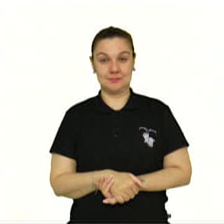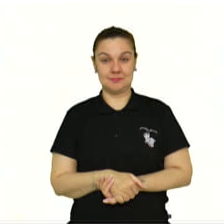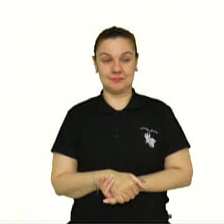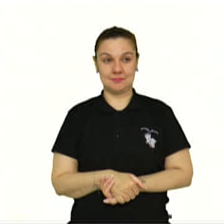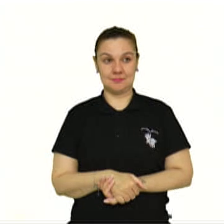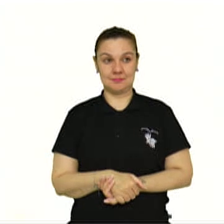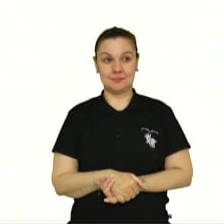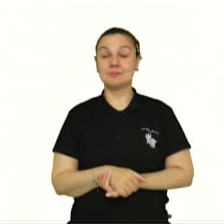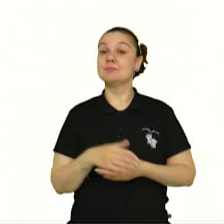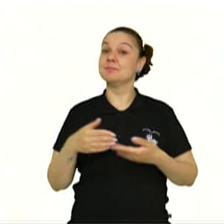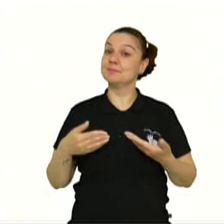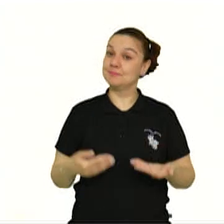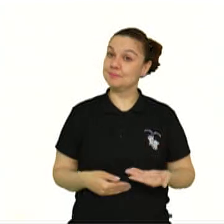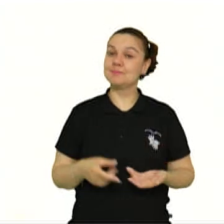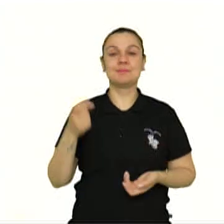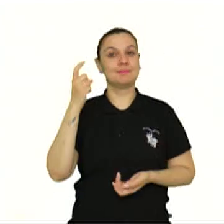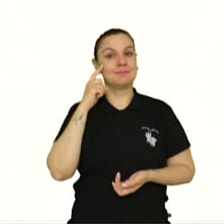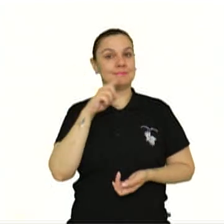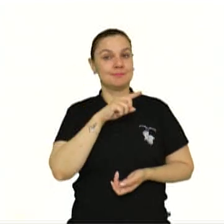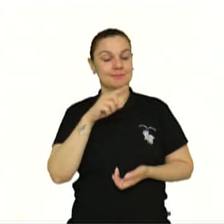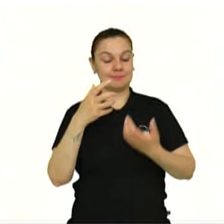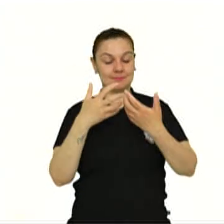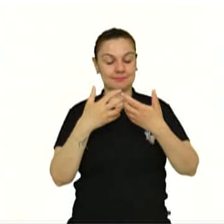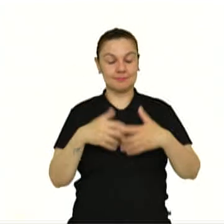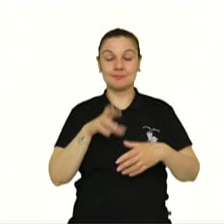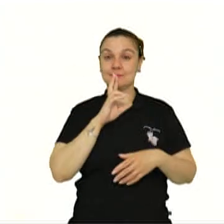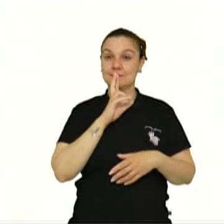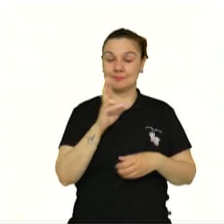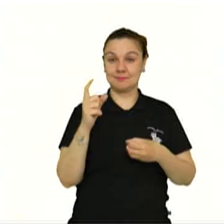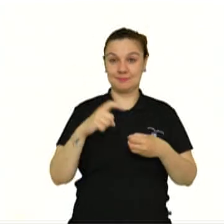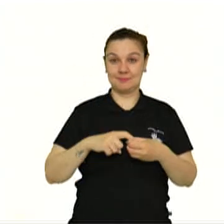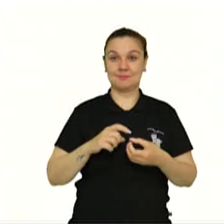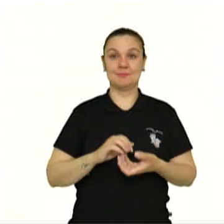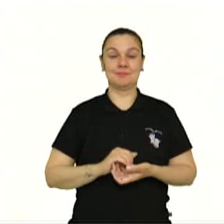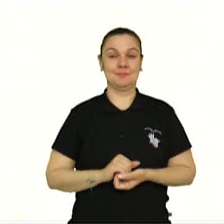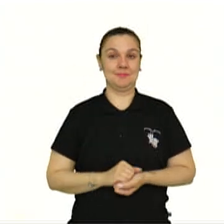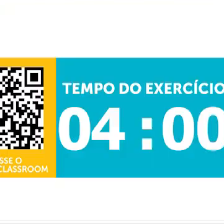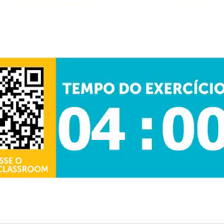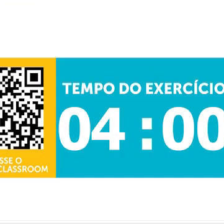erradas. Então, deixo aí para vocês pensarem qual que é a resposta correta.